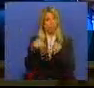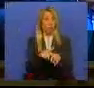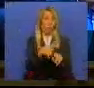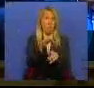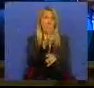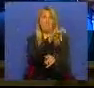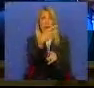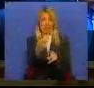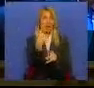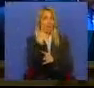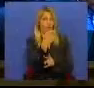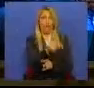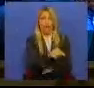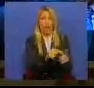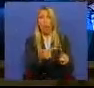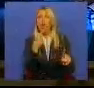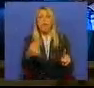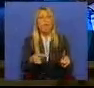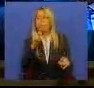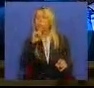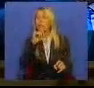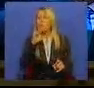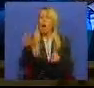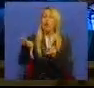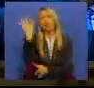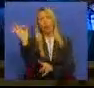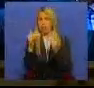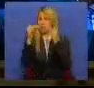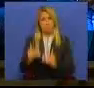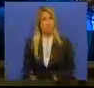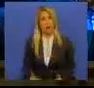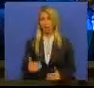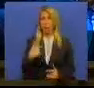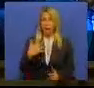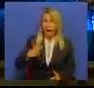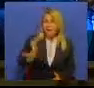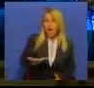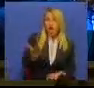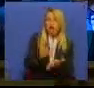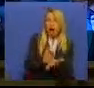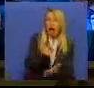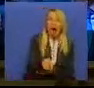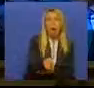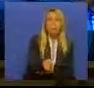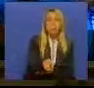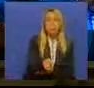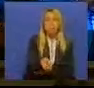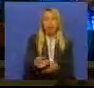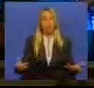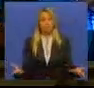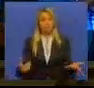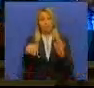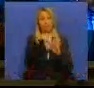têm menor possibilidade de escolher a escola que pretendem para os seus filhos. E o critério do